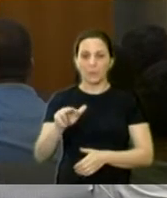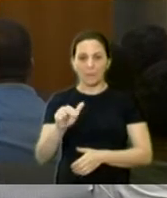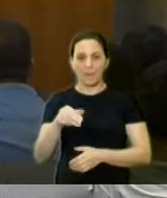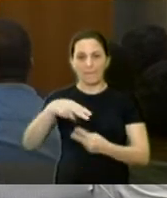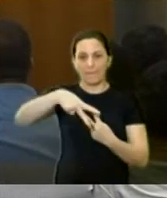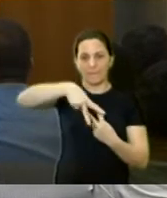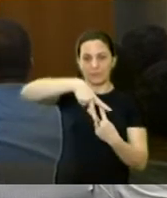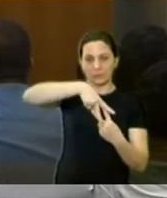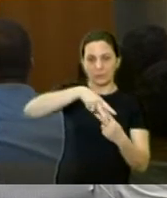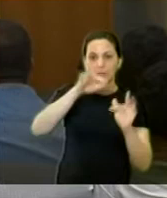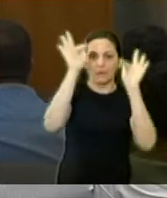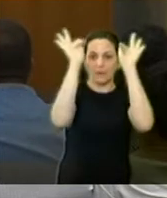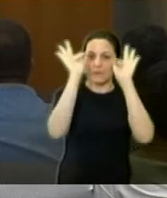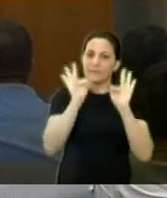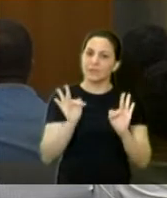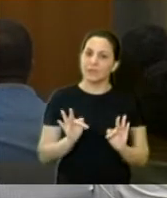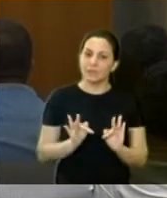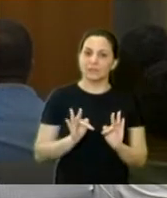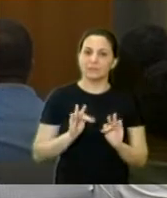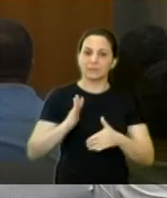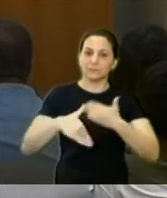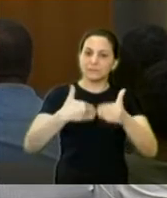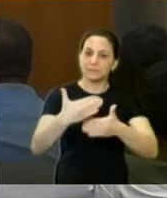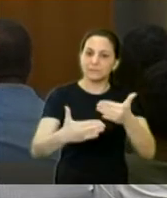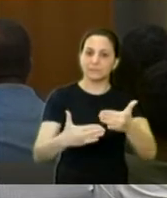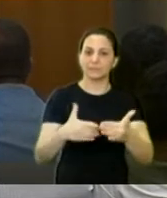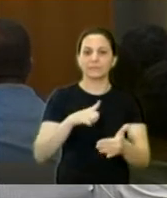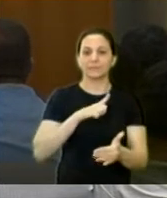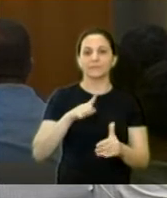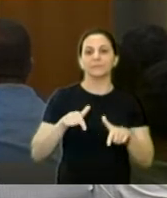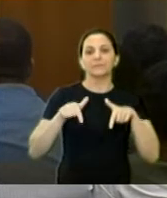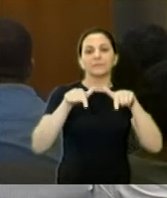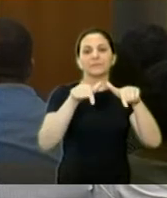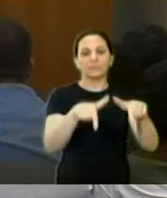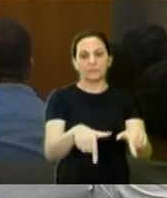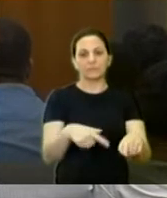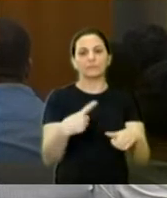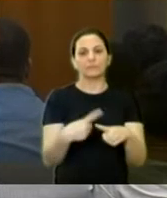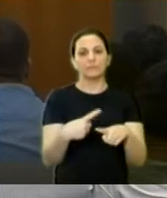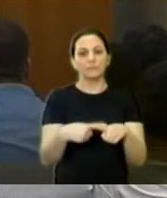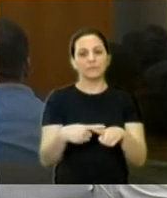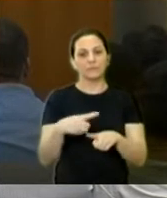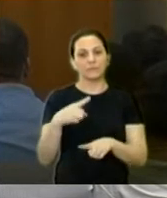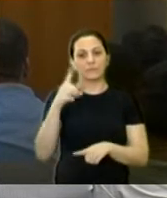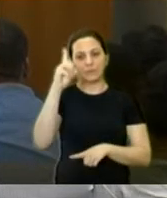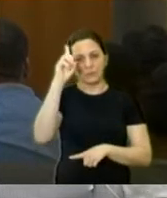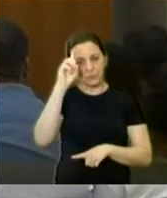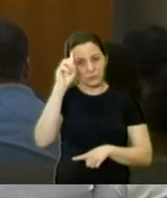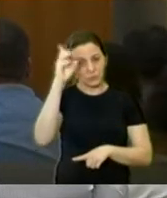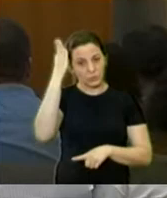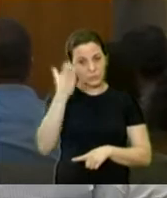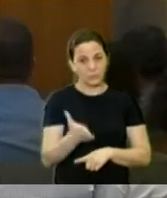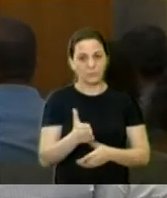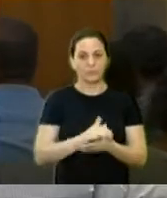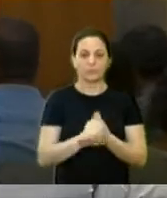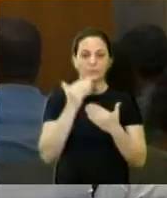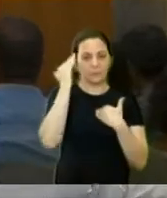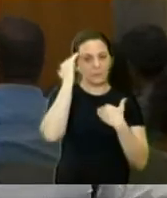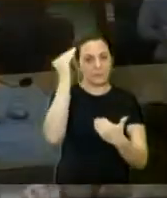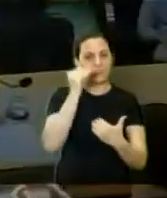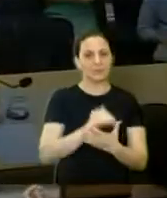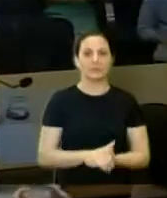que seja muito feliz cada vez mais, e merecendo muito mais título que você está tendo de hoje. Meu muito obrigado.